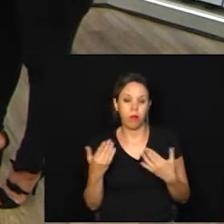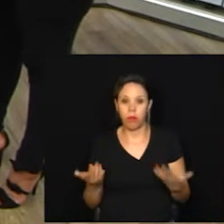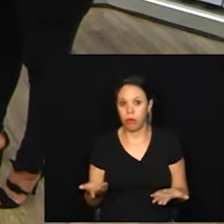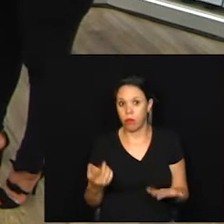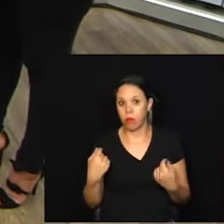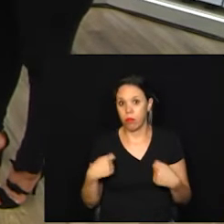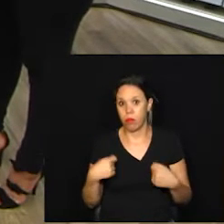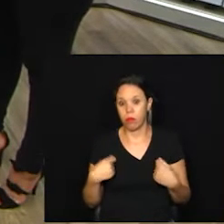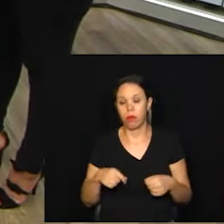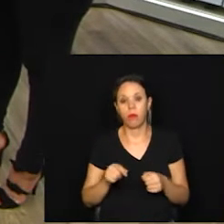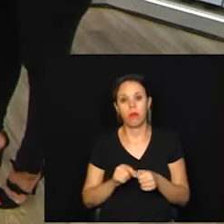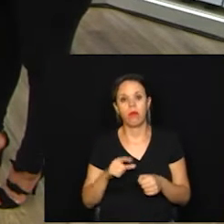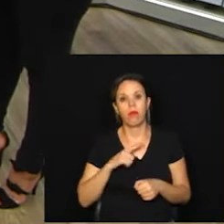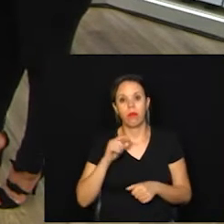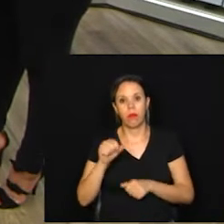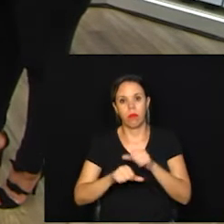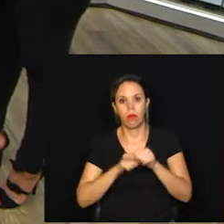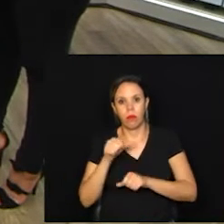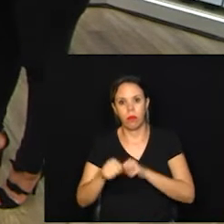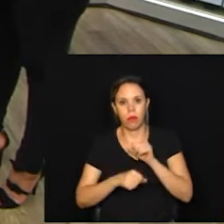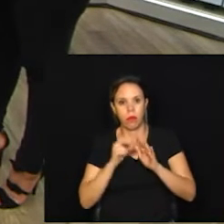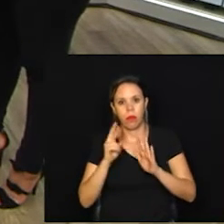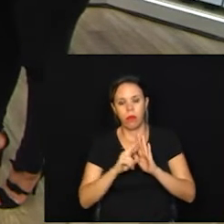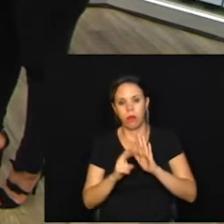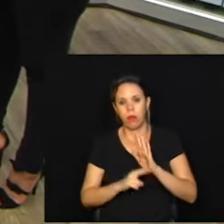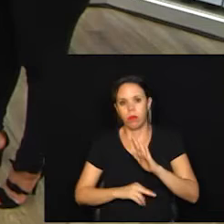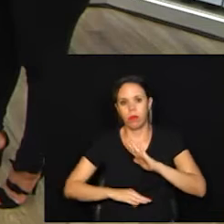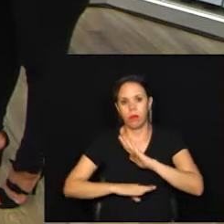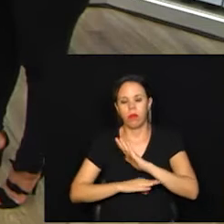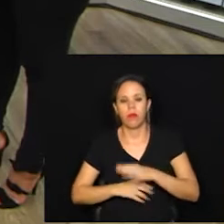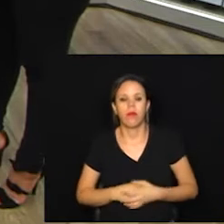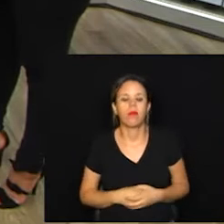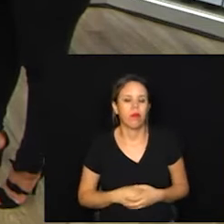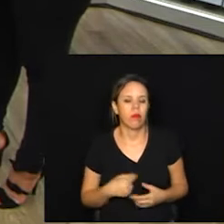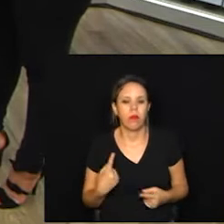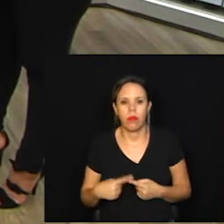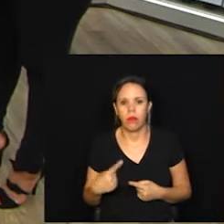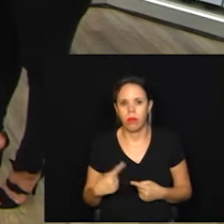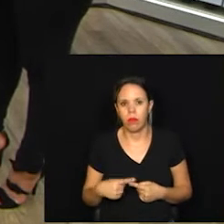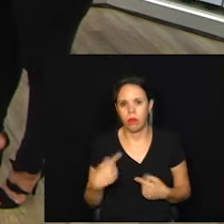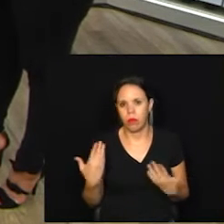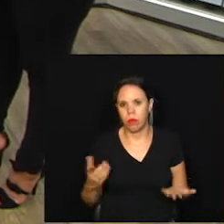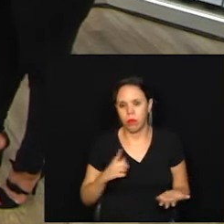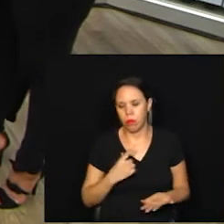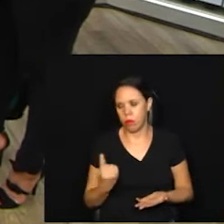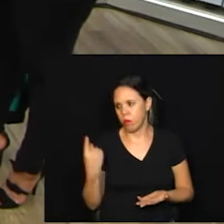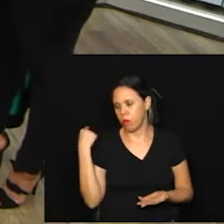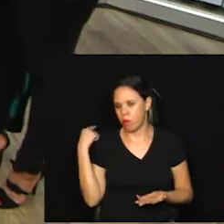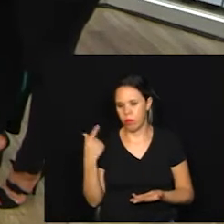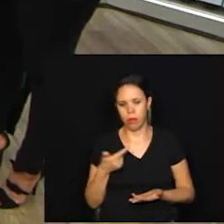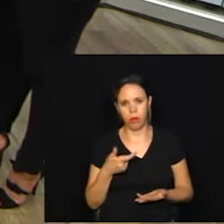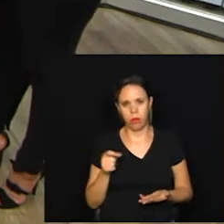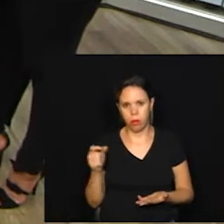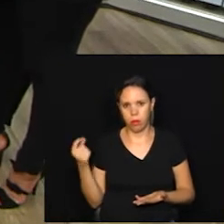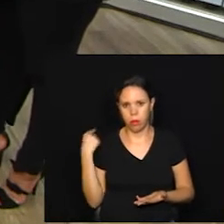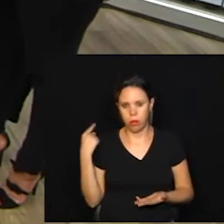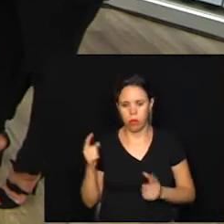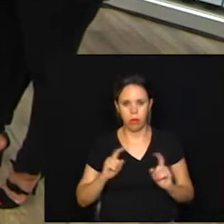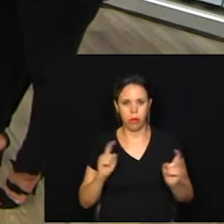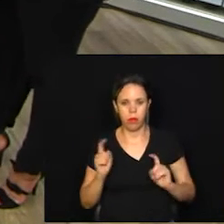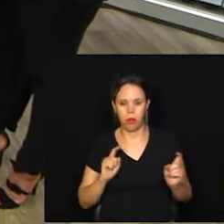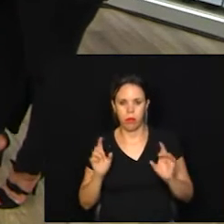nós precisaremos ter uma mudança no regimento interno da Câmara. Tá. Por quê? Quando a gente teve em 2020 as